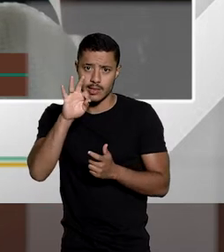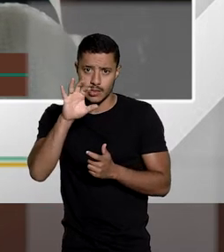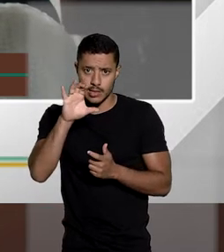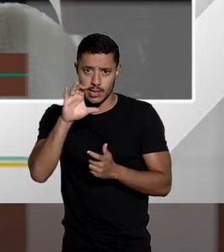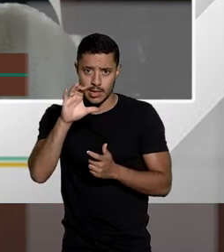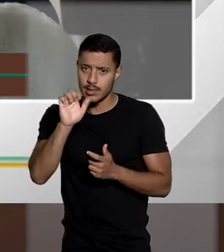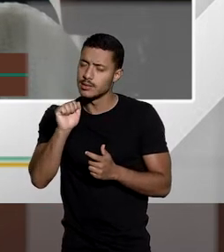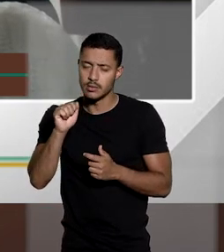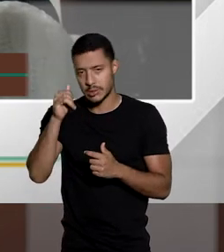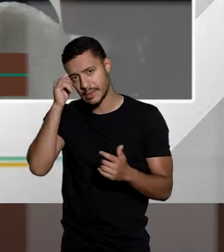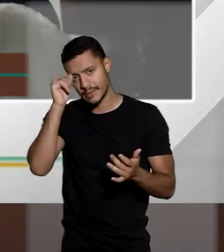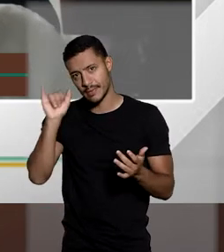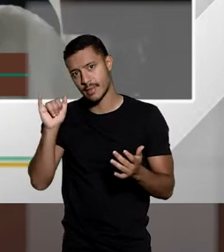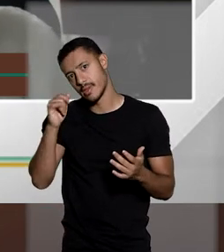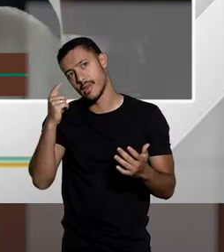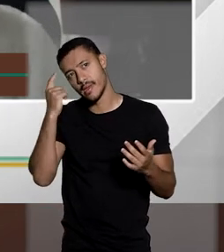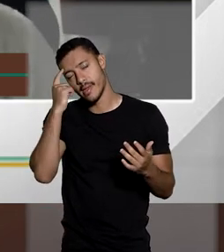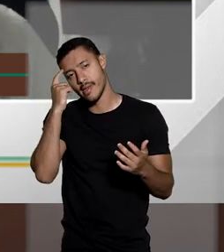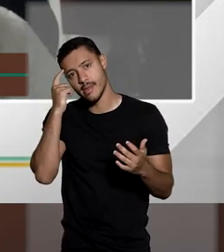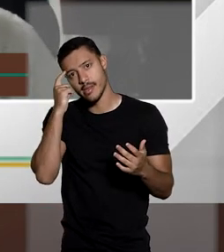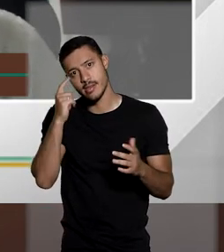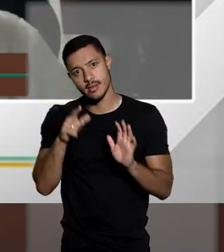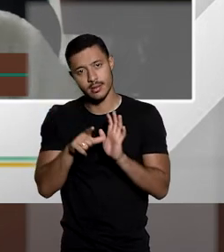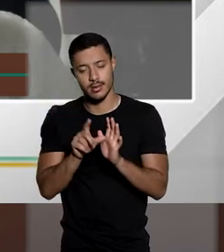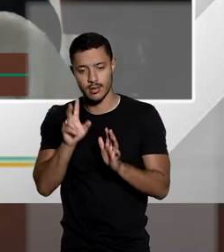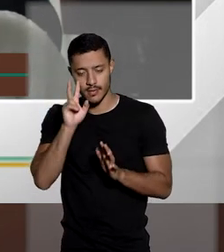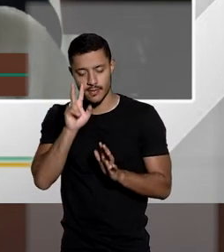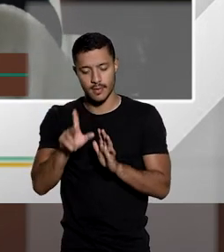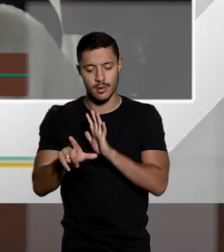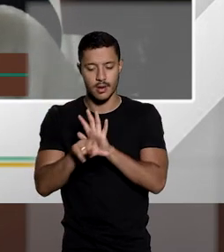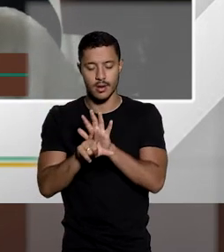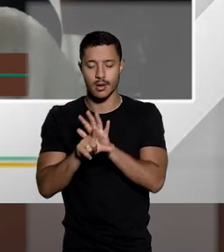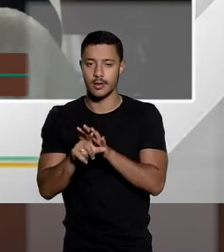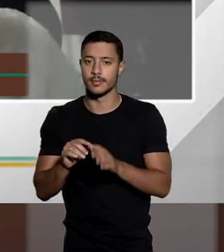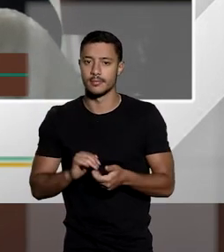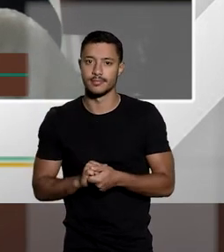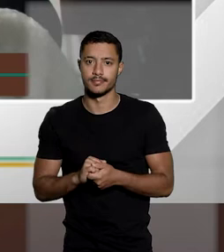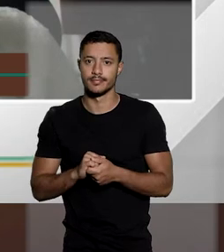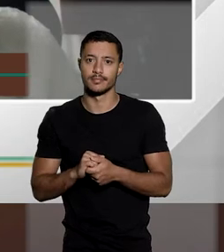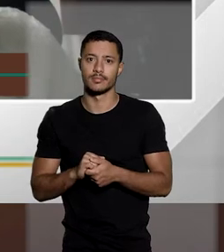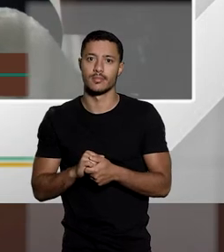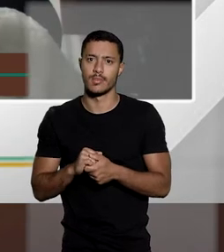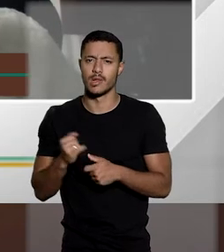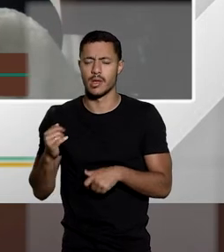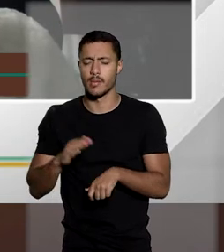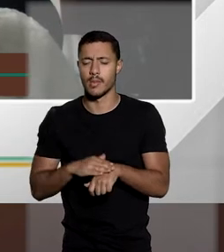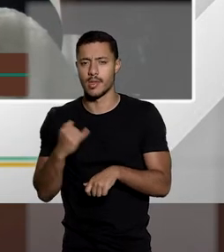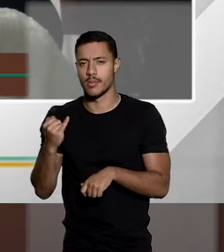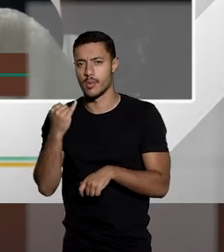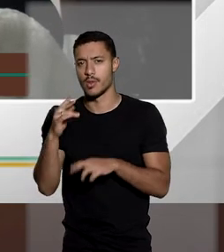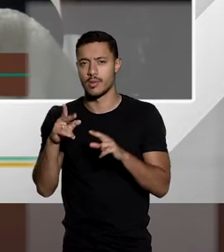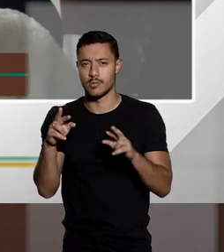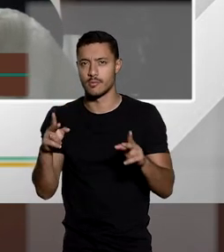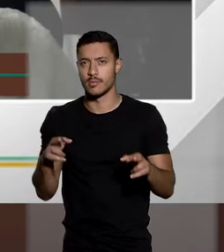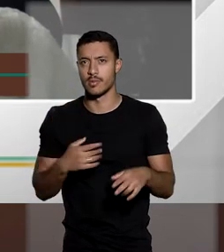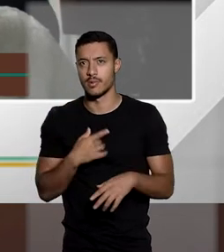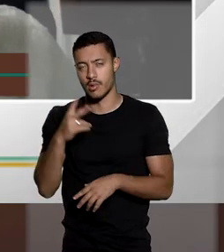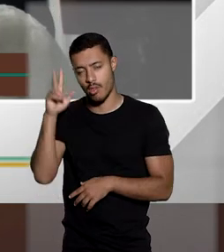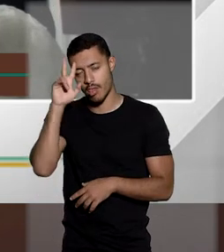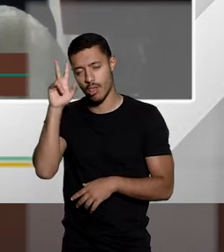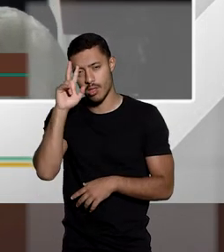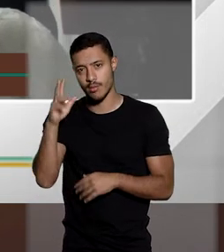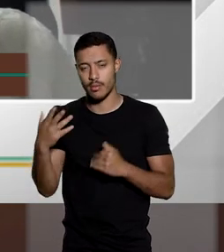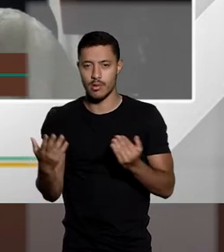que só é dispensado nas hipóteses expressamente previstas em lei. Então, são essas as principais diferenças que me ocorrem